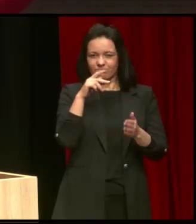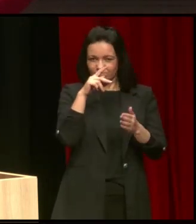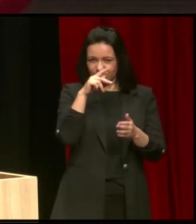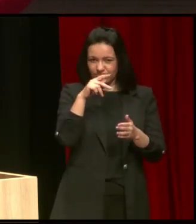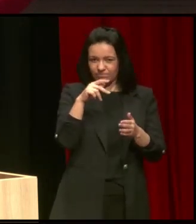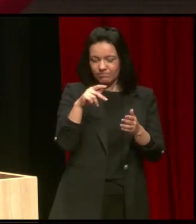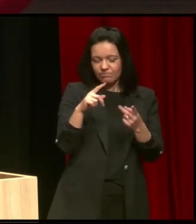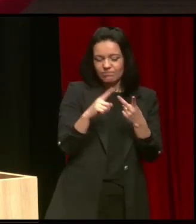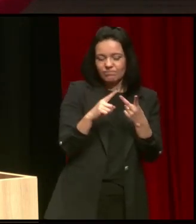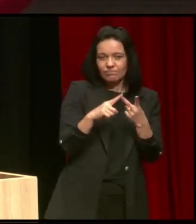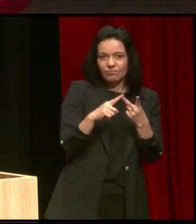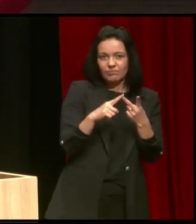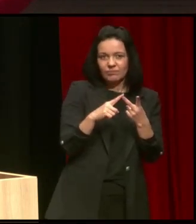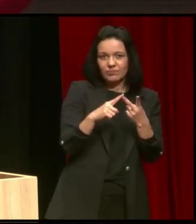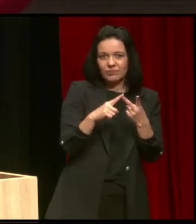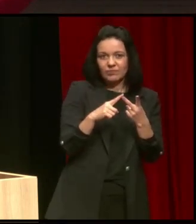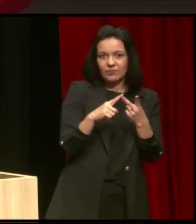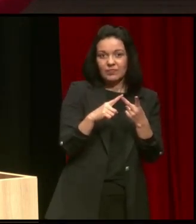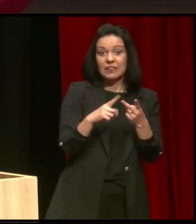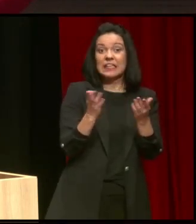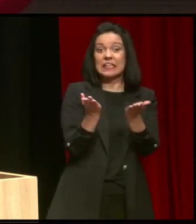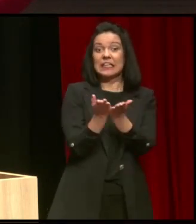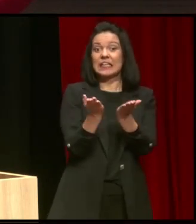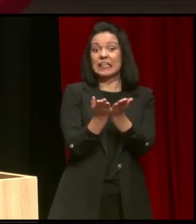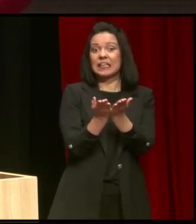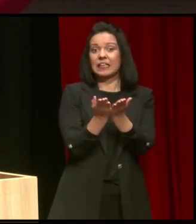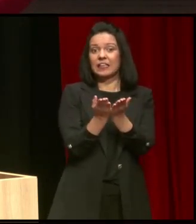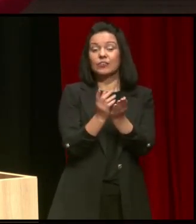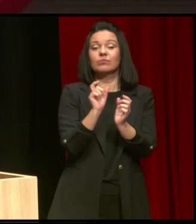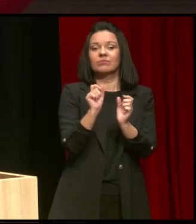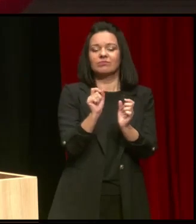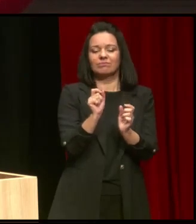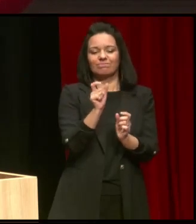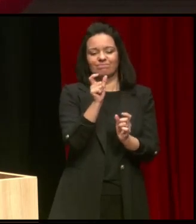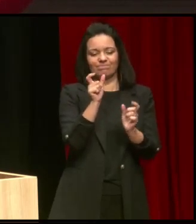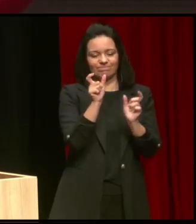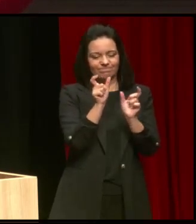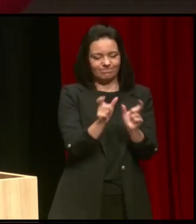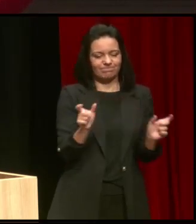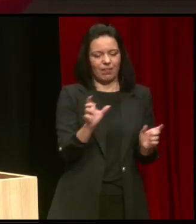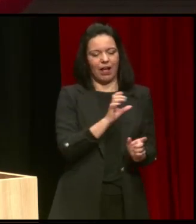forma que o cristão vive fora de si é pelo amor ao próximo.